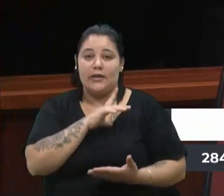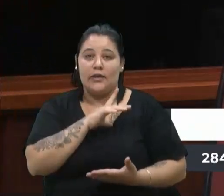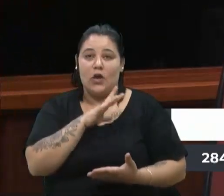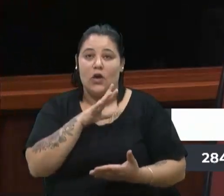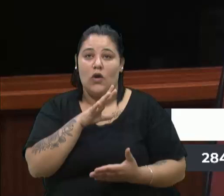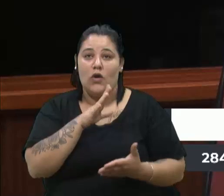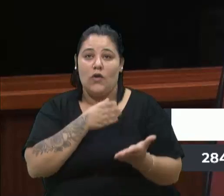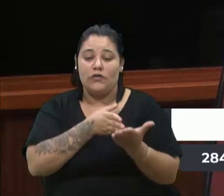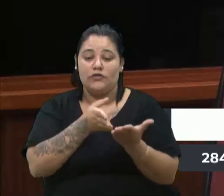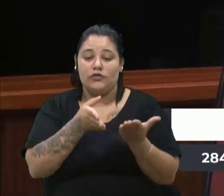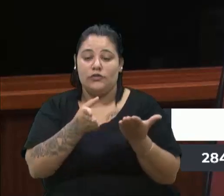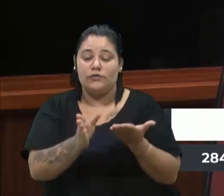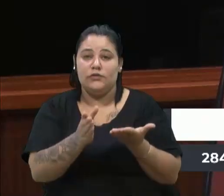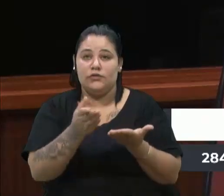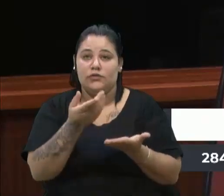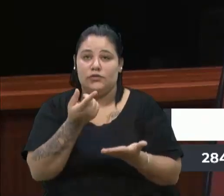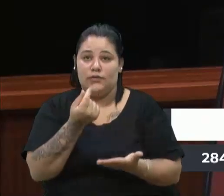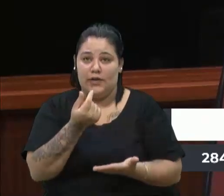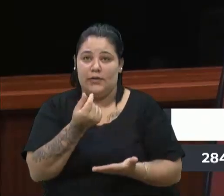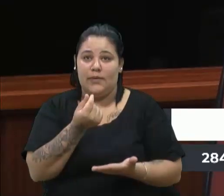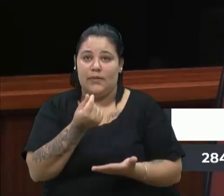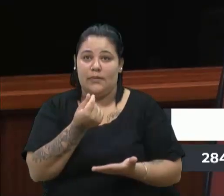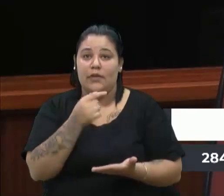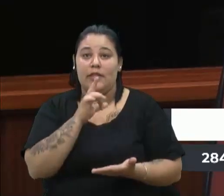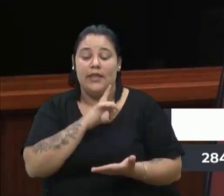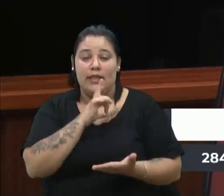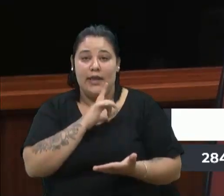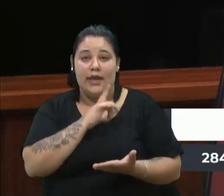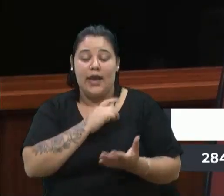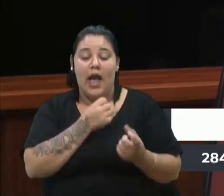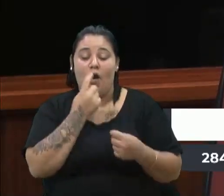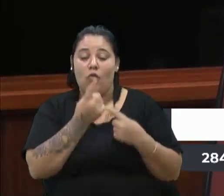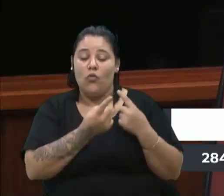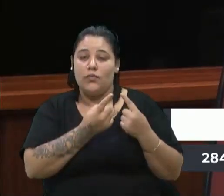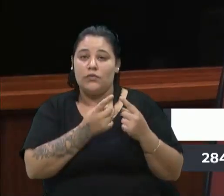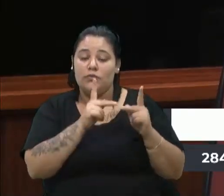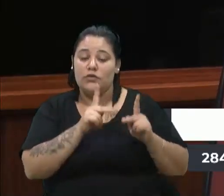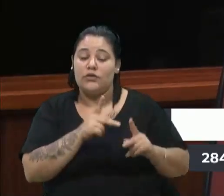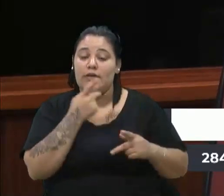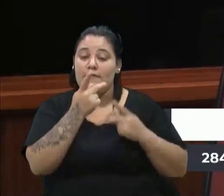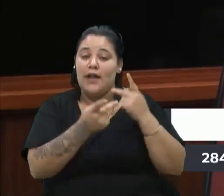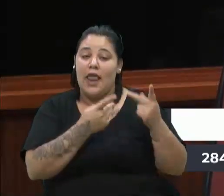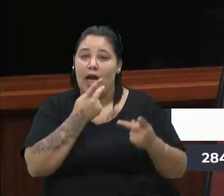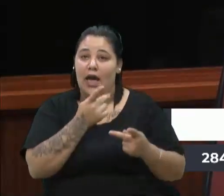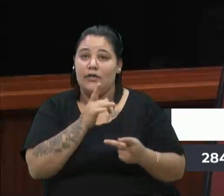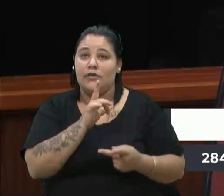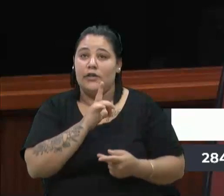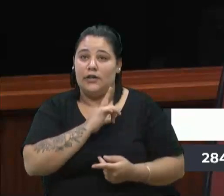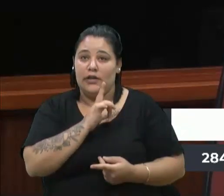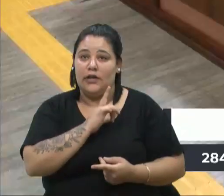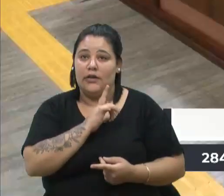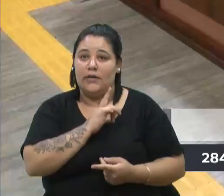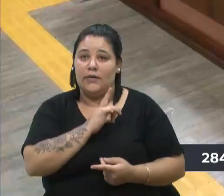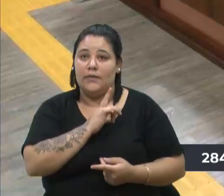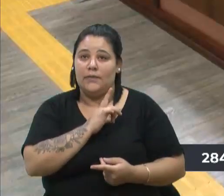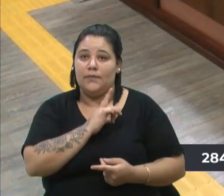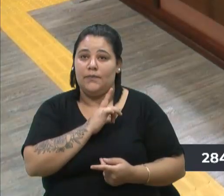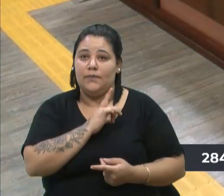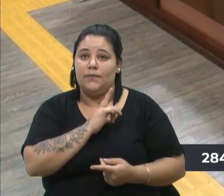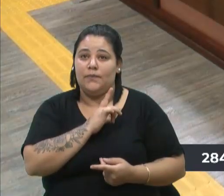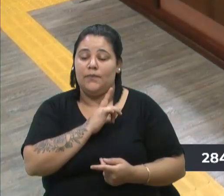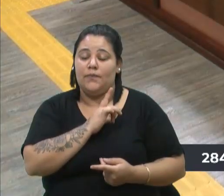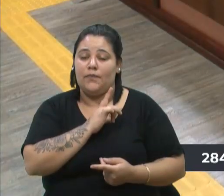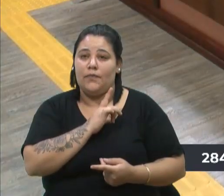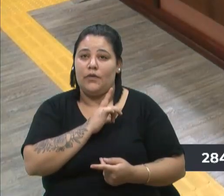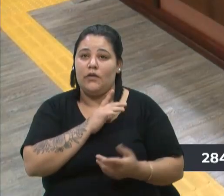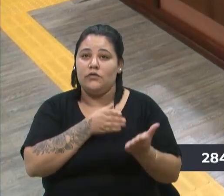insinuações de desvio de verba e isso eu mantenho. Retiro a palavra furto dos anais. Questão de ordem ferida. O senhor segue, você